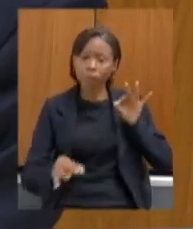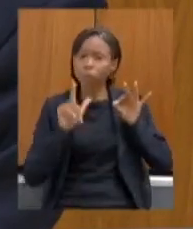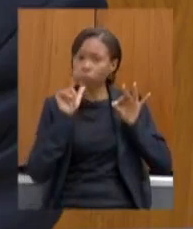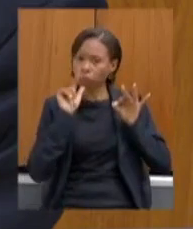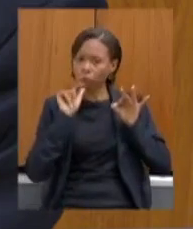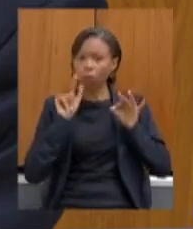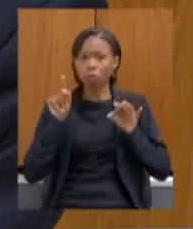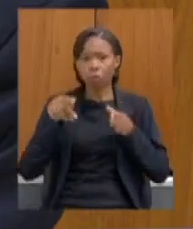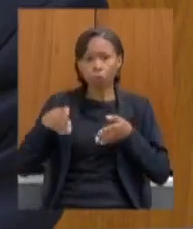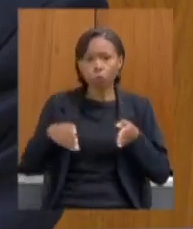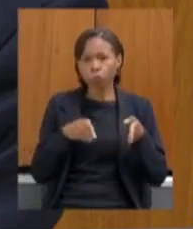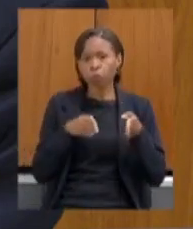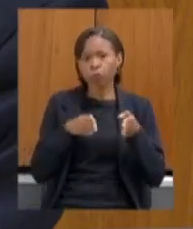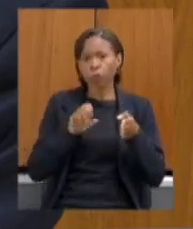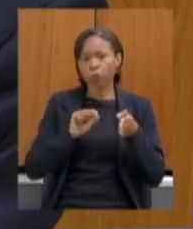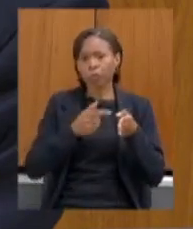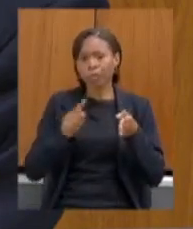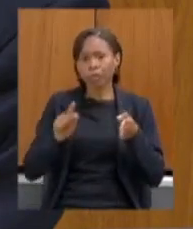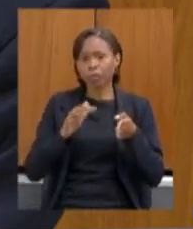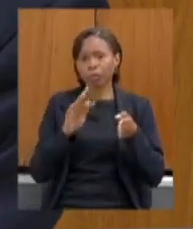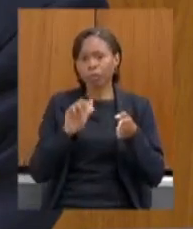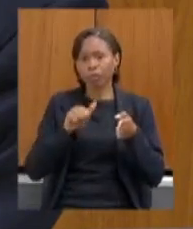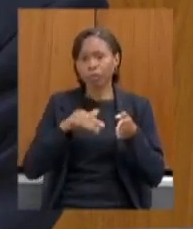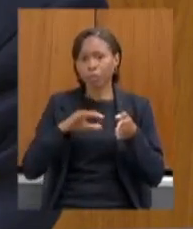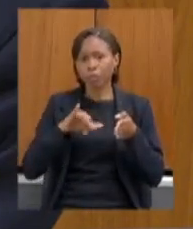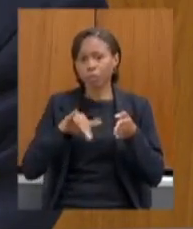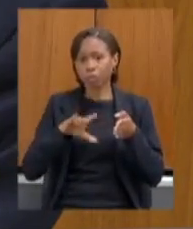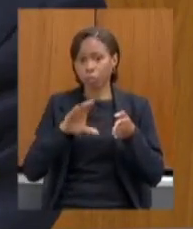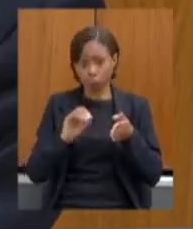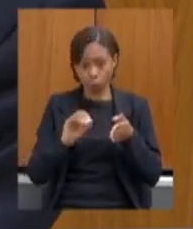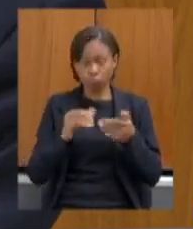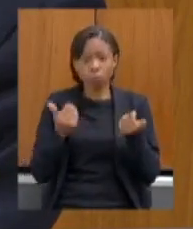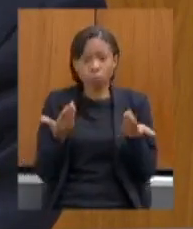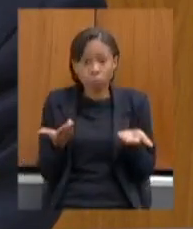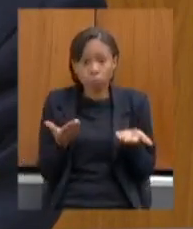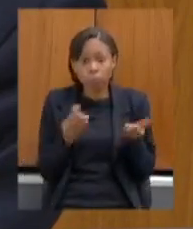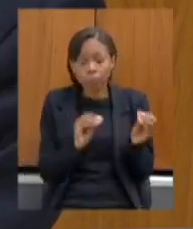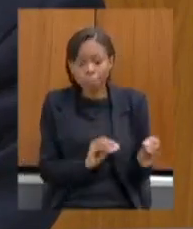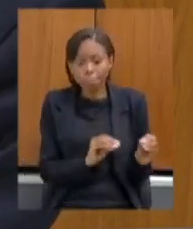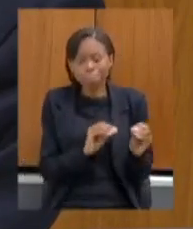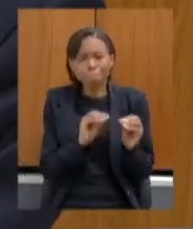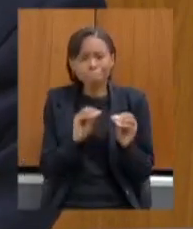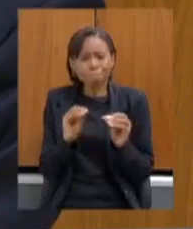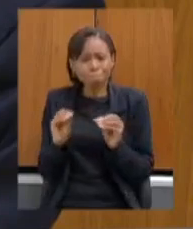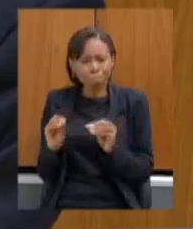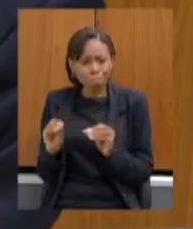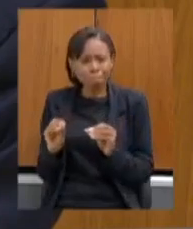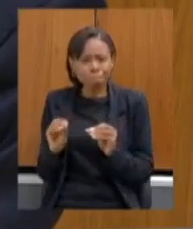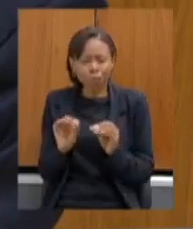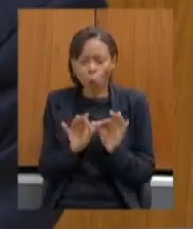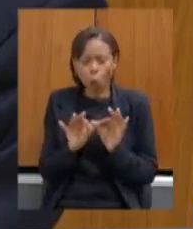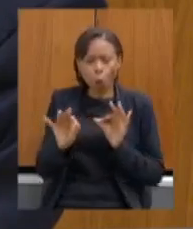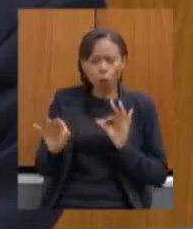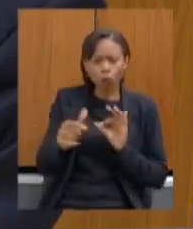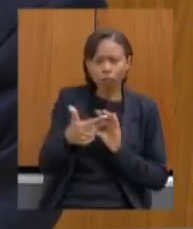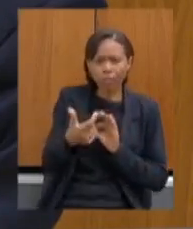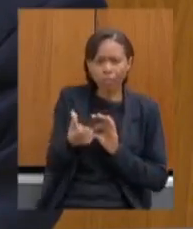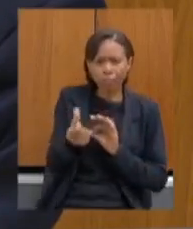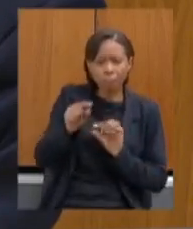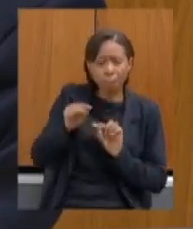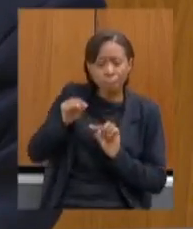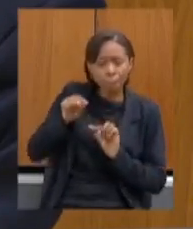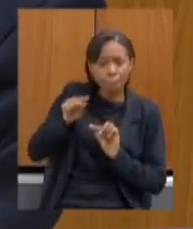Só para você ter uma ideia, a transposição toda, nosso líder, é 26 metros cúbicos que gastam